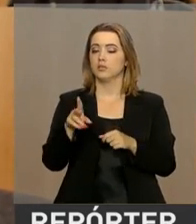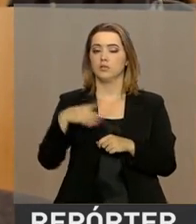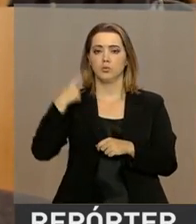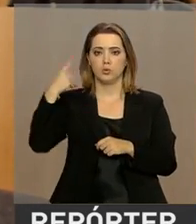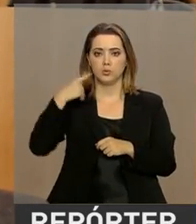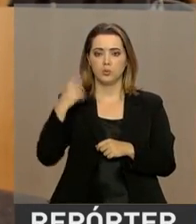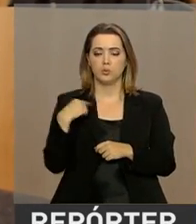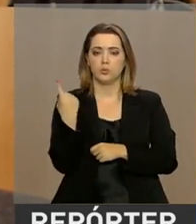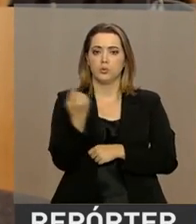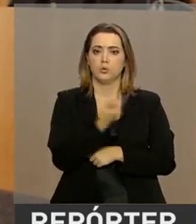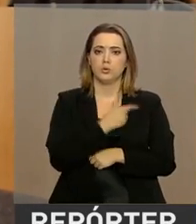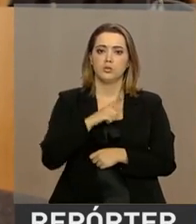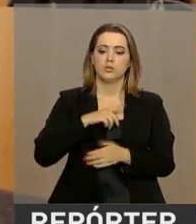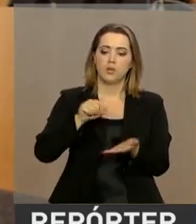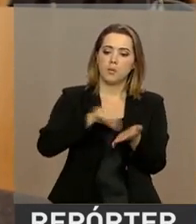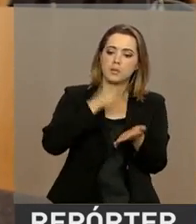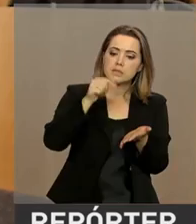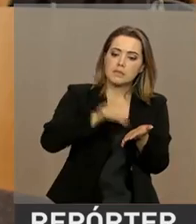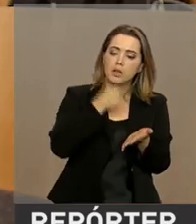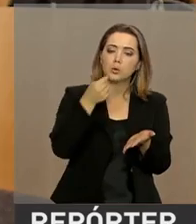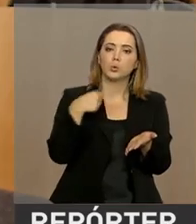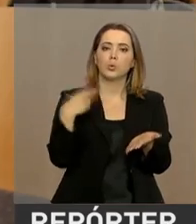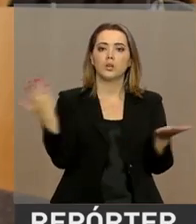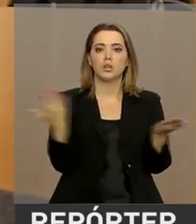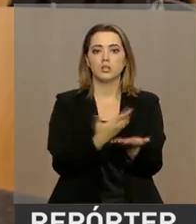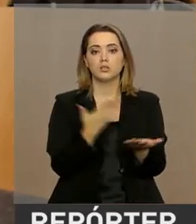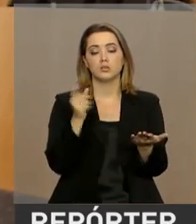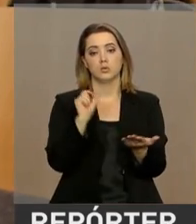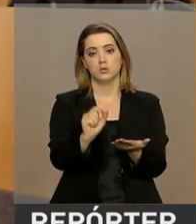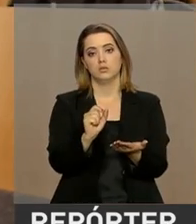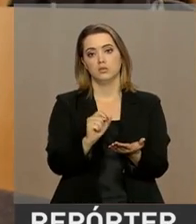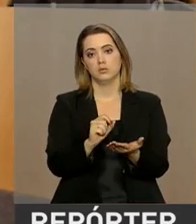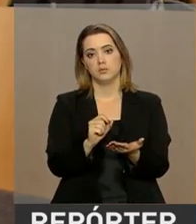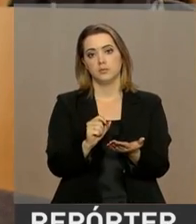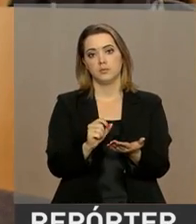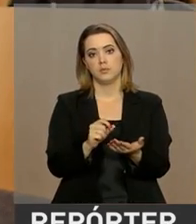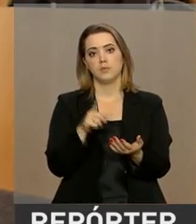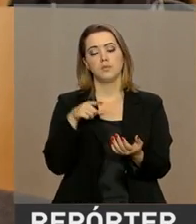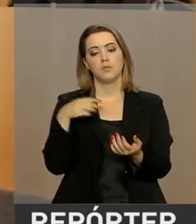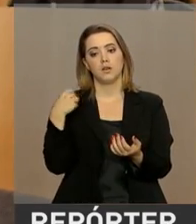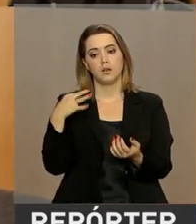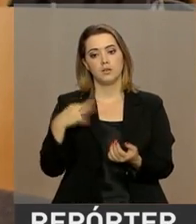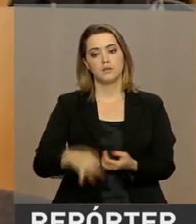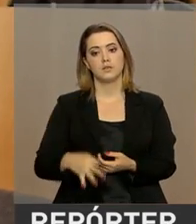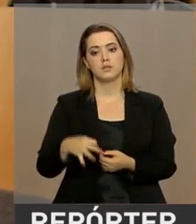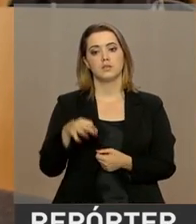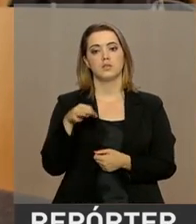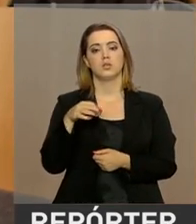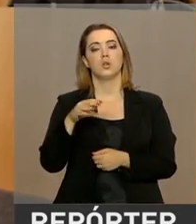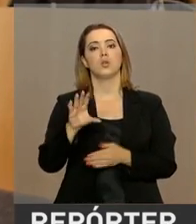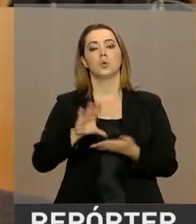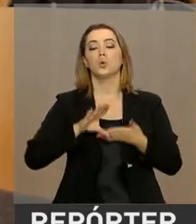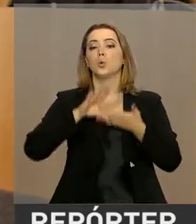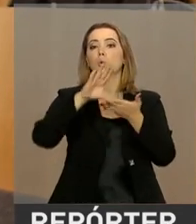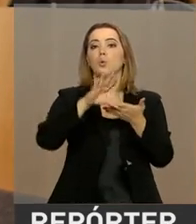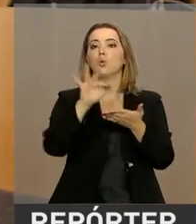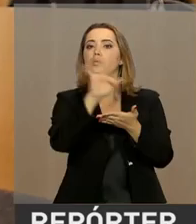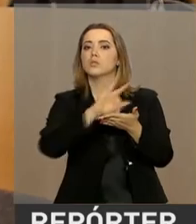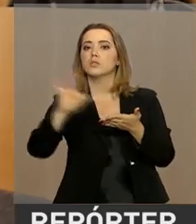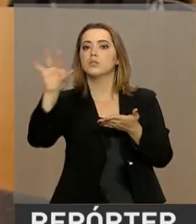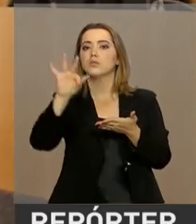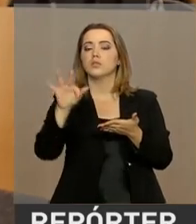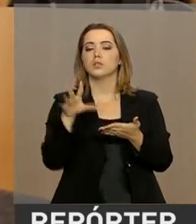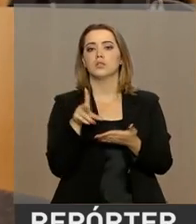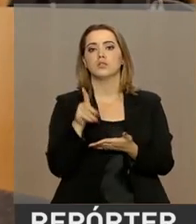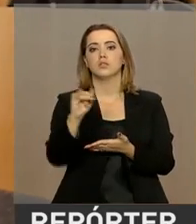resto de nós termos a assinatura desta portaria no no pleno do conselho federal e no dia de uma sessão